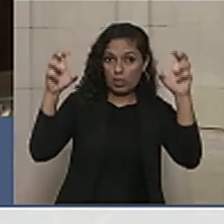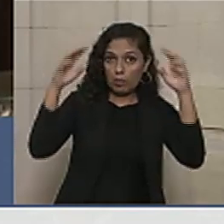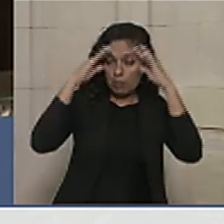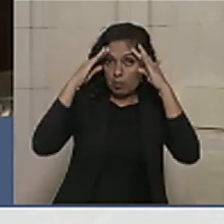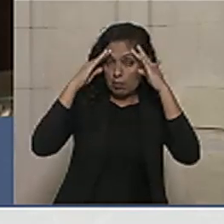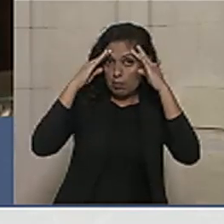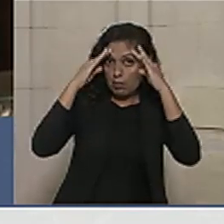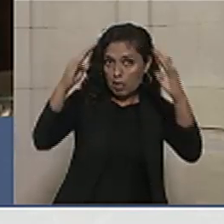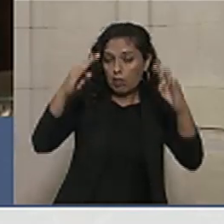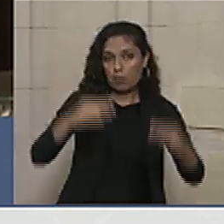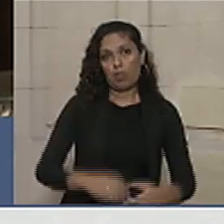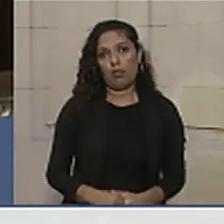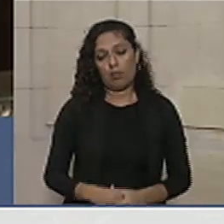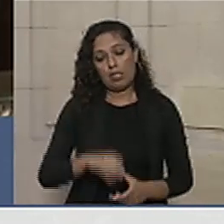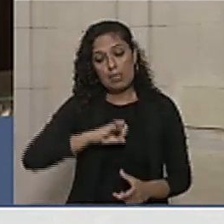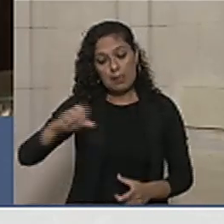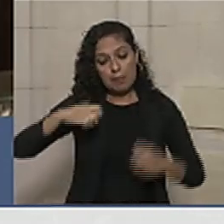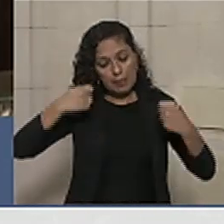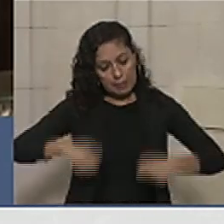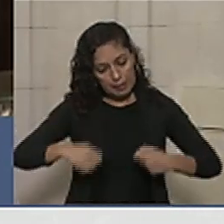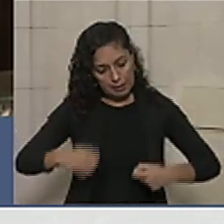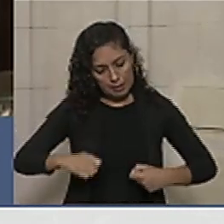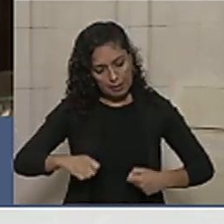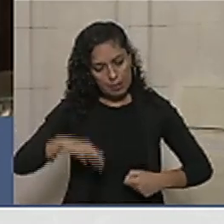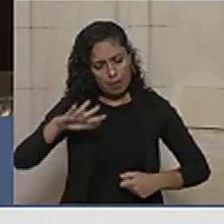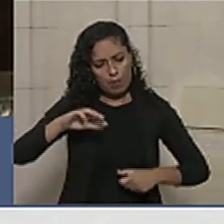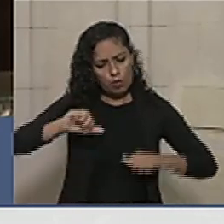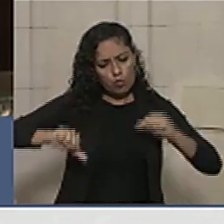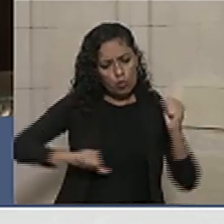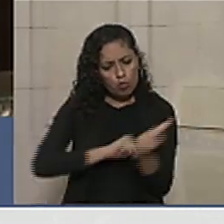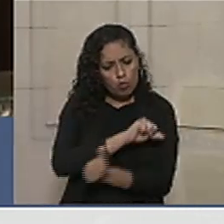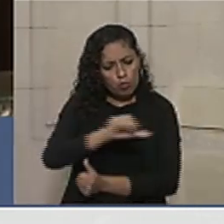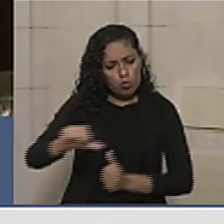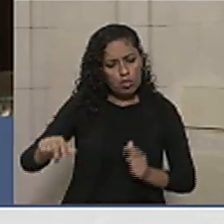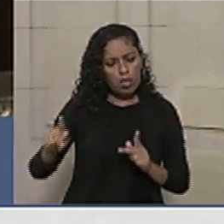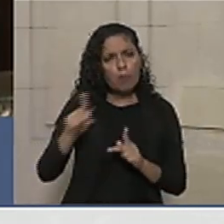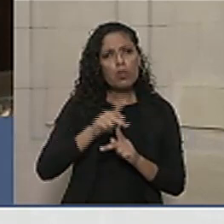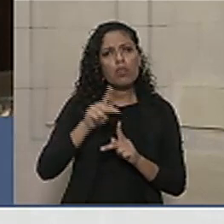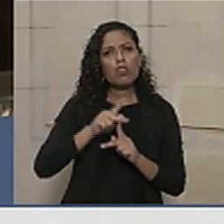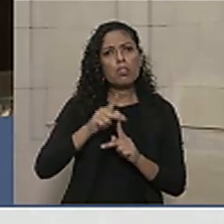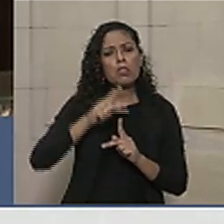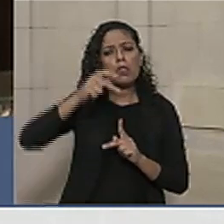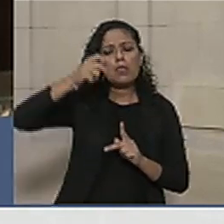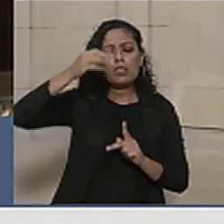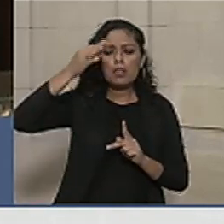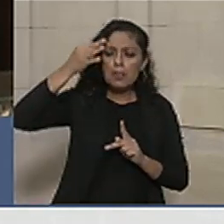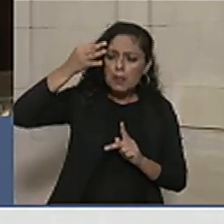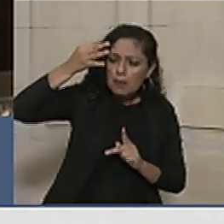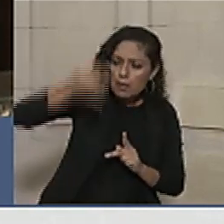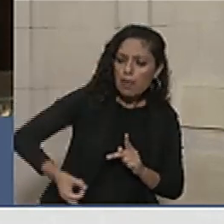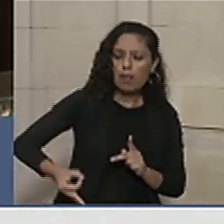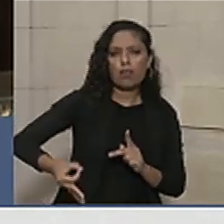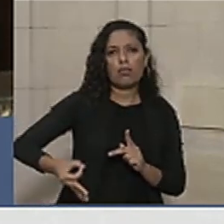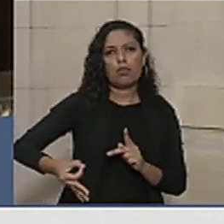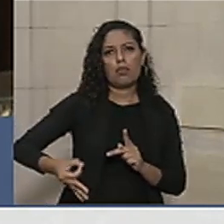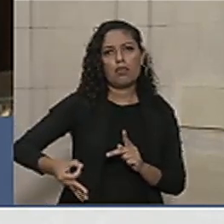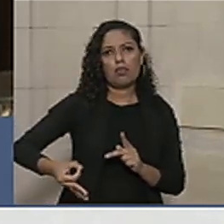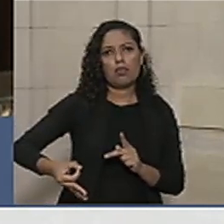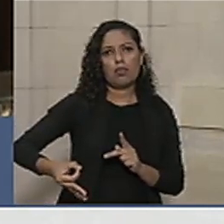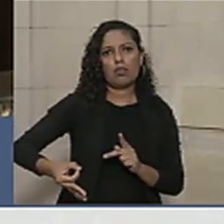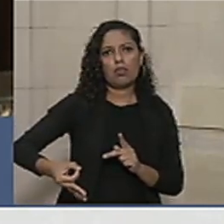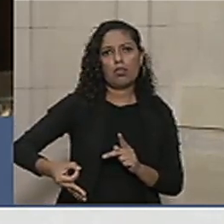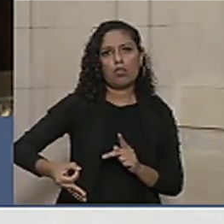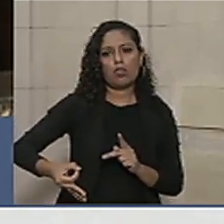Se precisa, qual é a reforma da Previdência justa para o conjunto